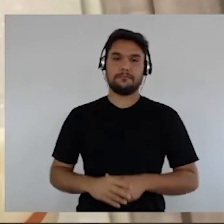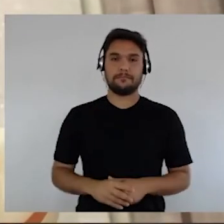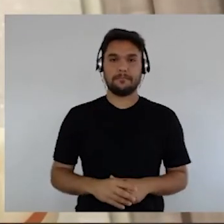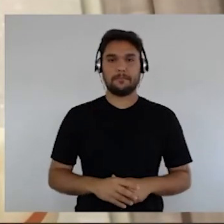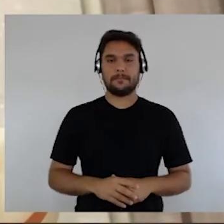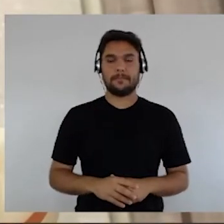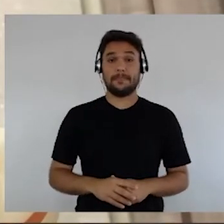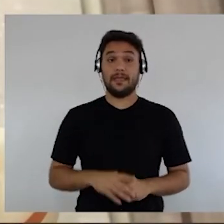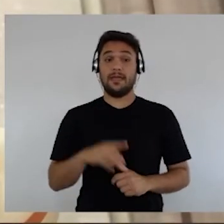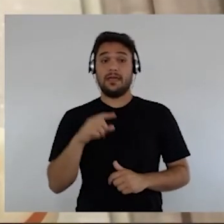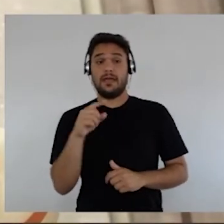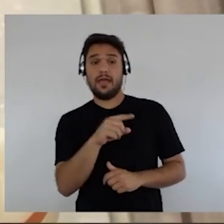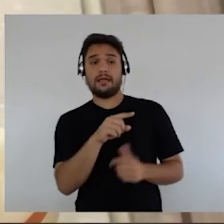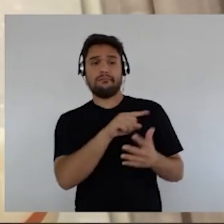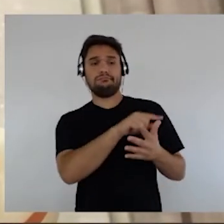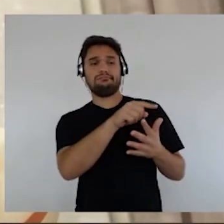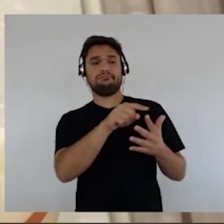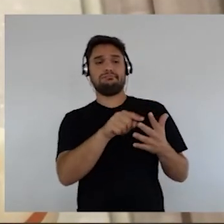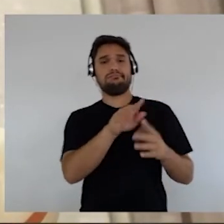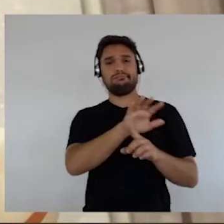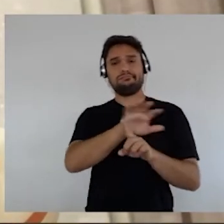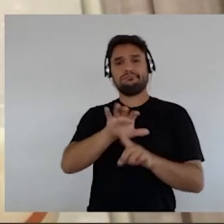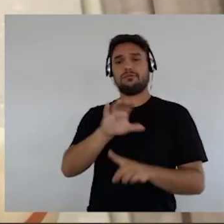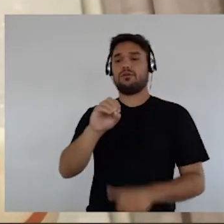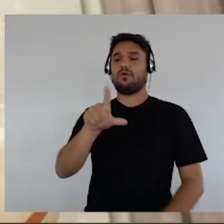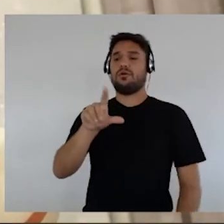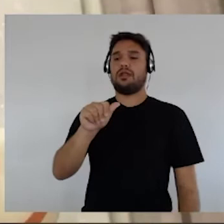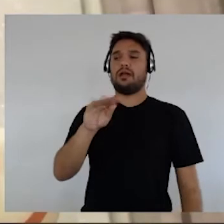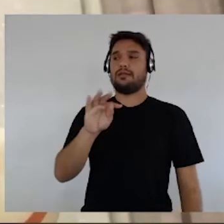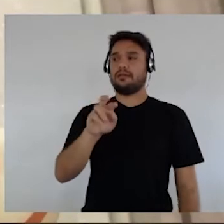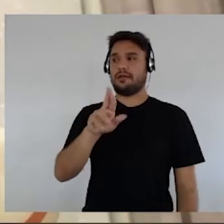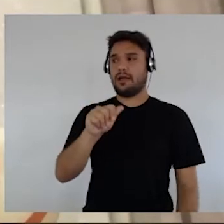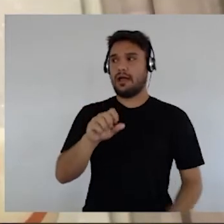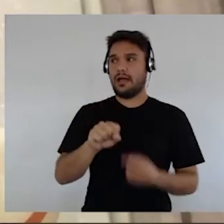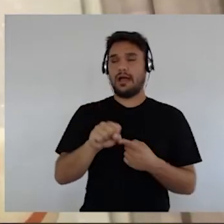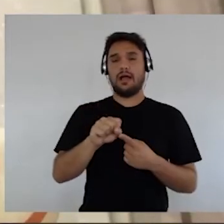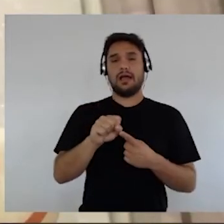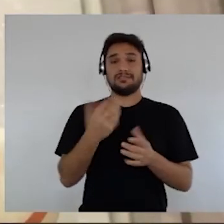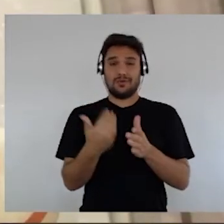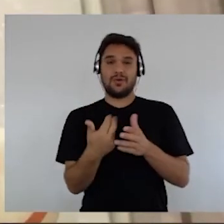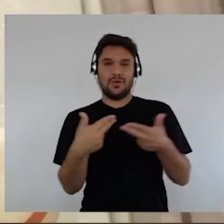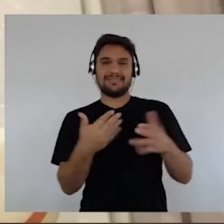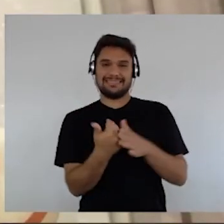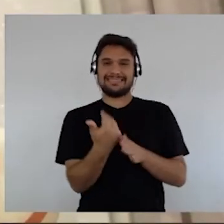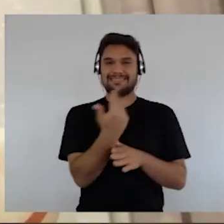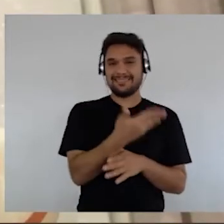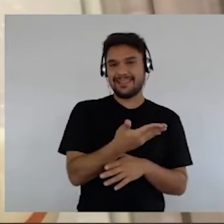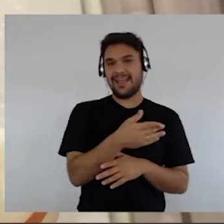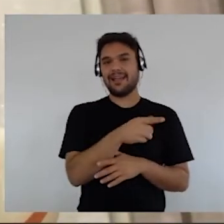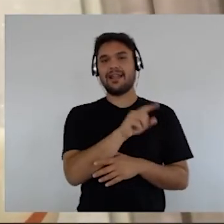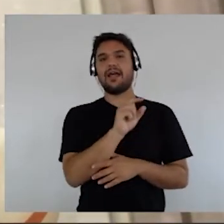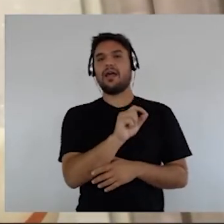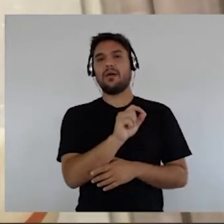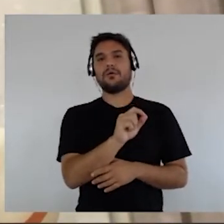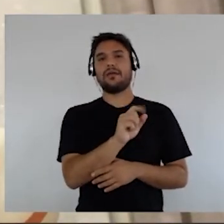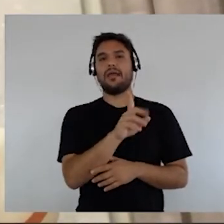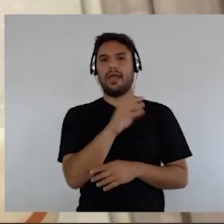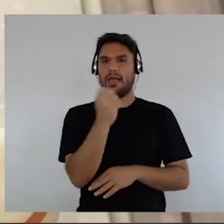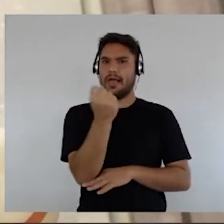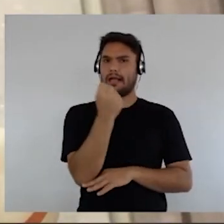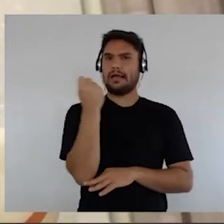Esses efeitos colaterais, essas externalidades, são de